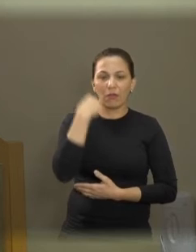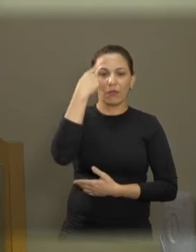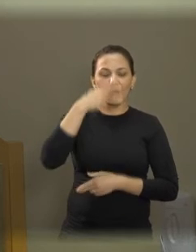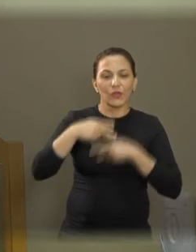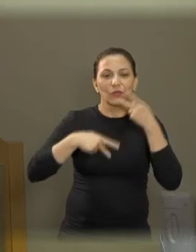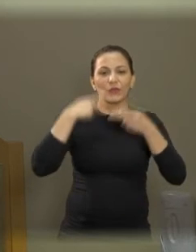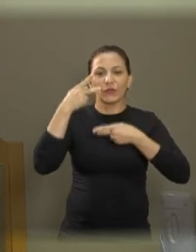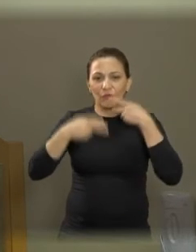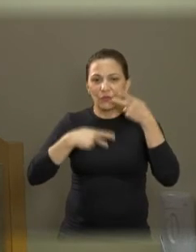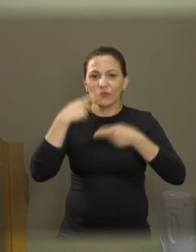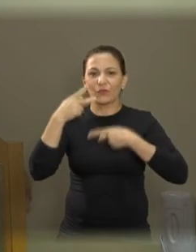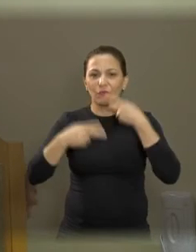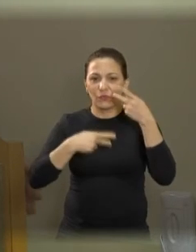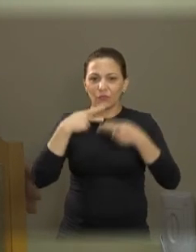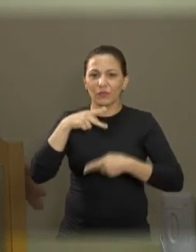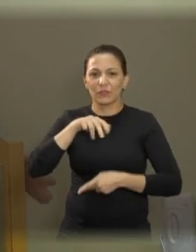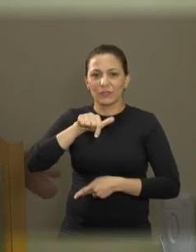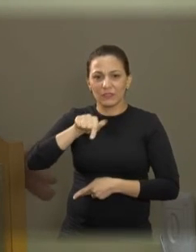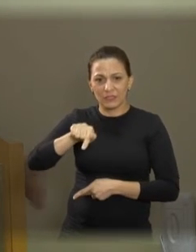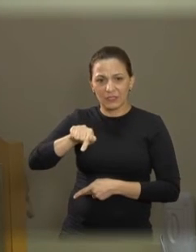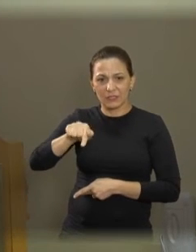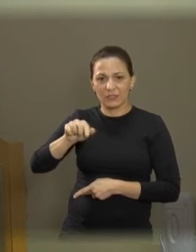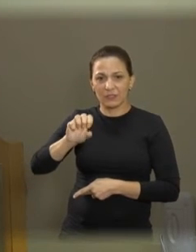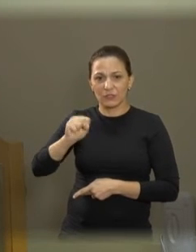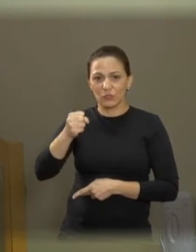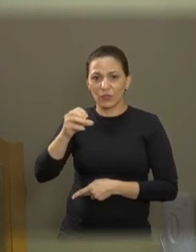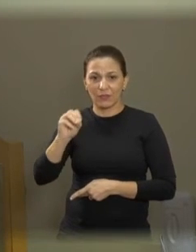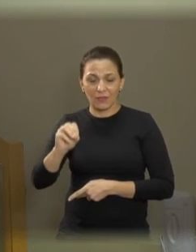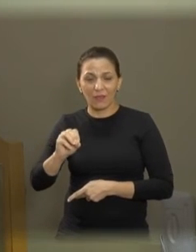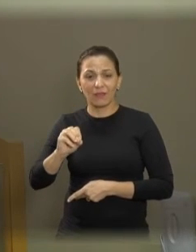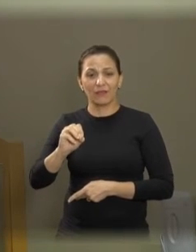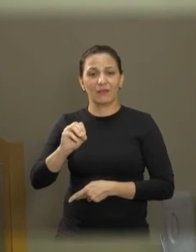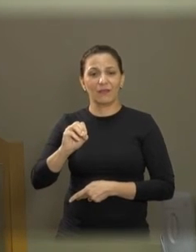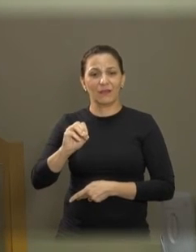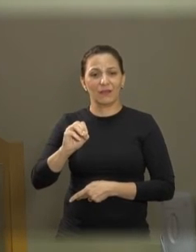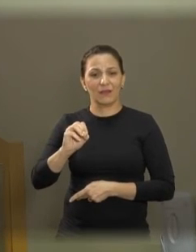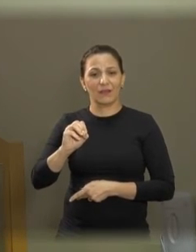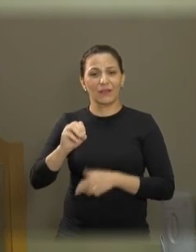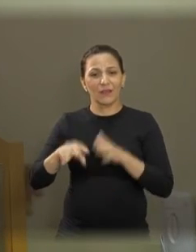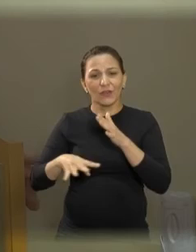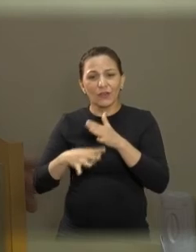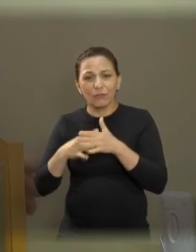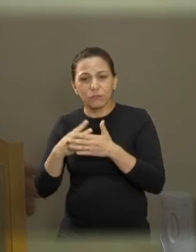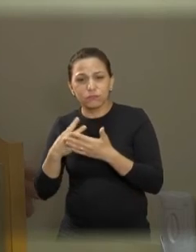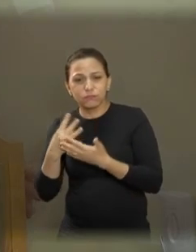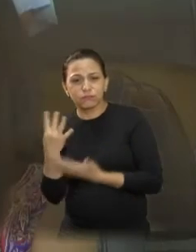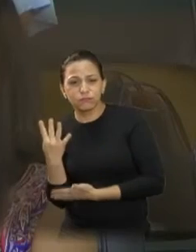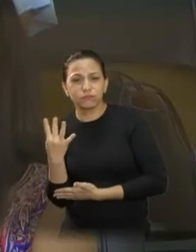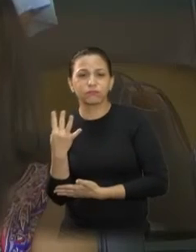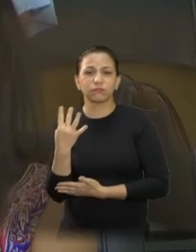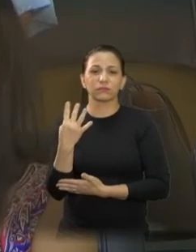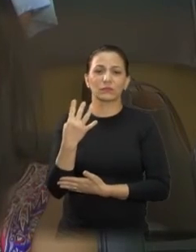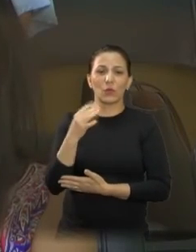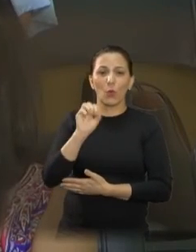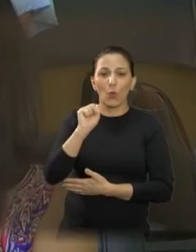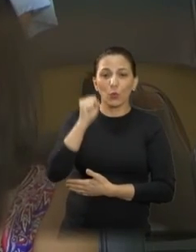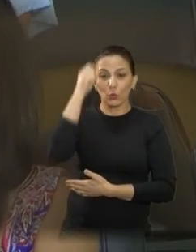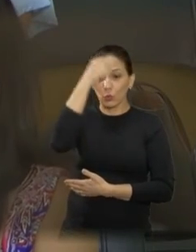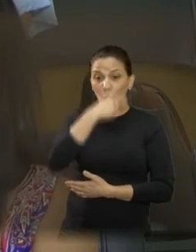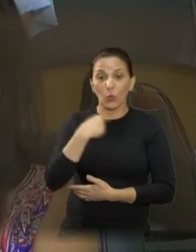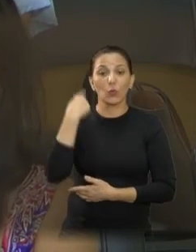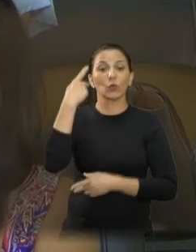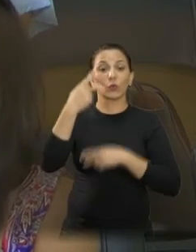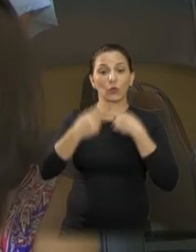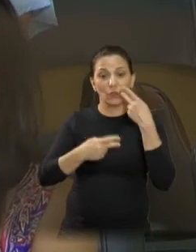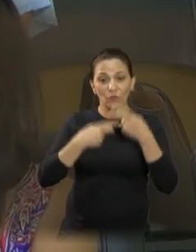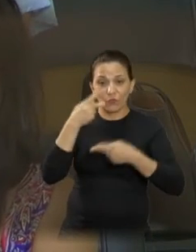Mais de 700, eu acho que está indo para 780 vezes. Para falar o assunto, durante 8 horas.